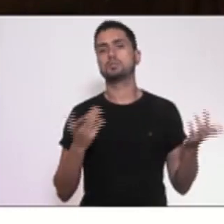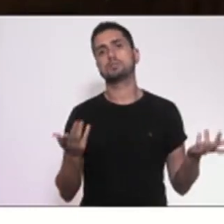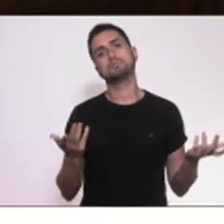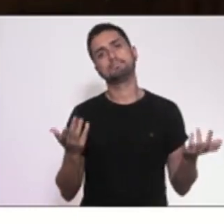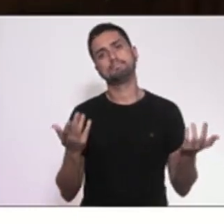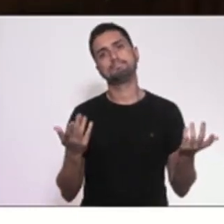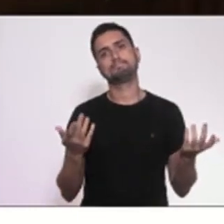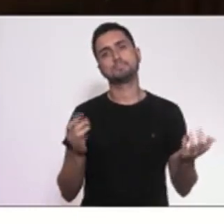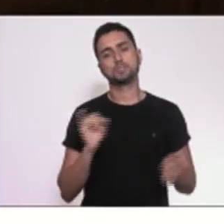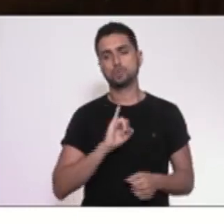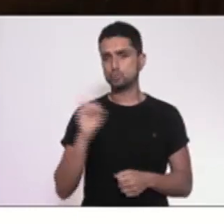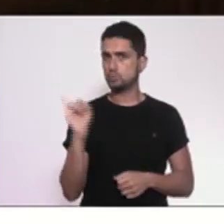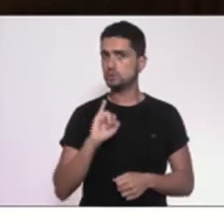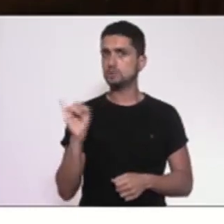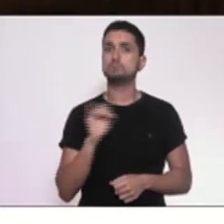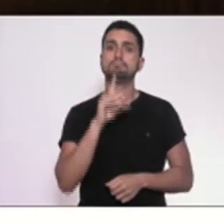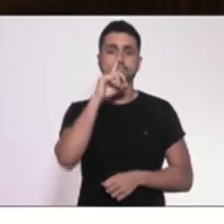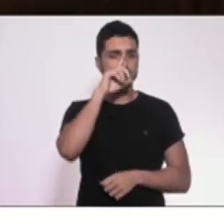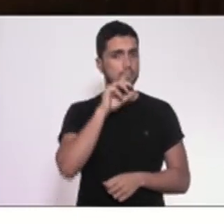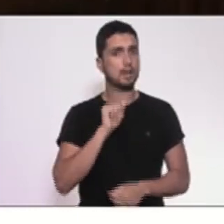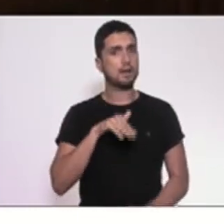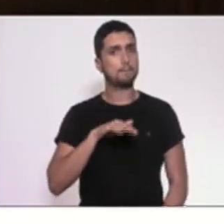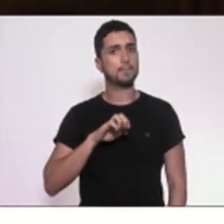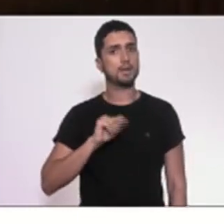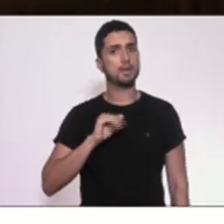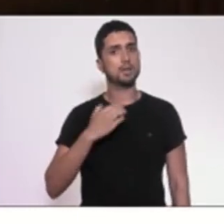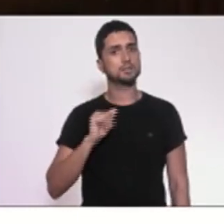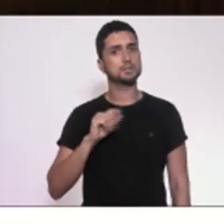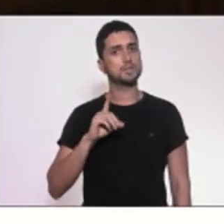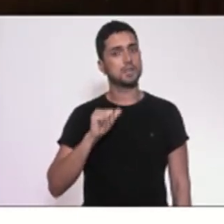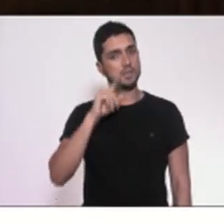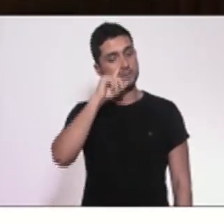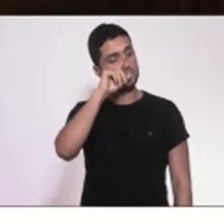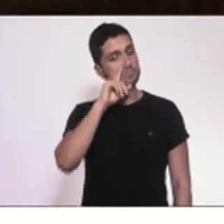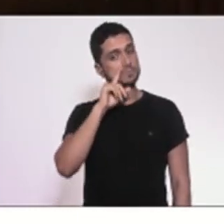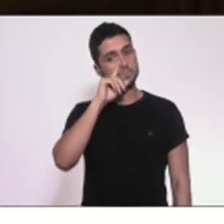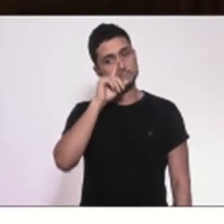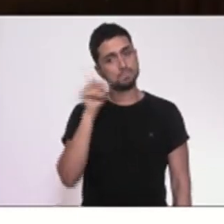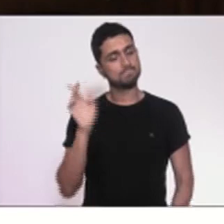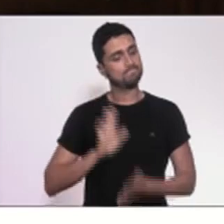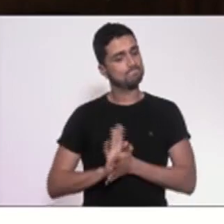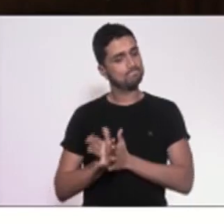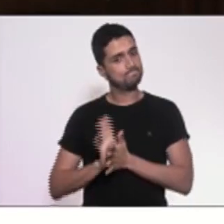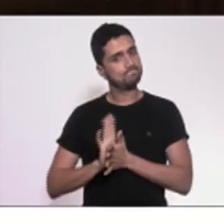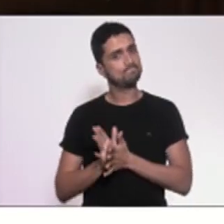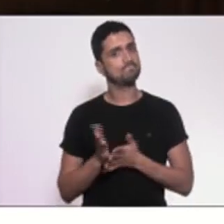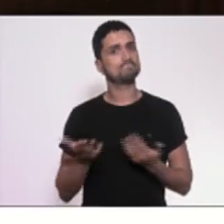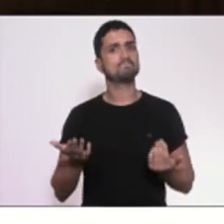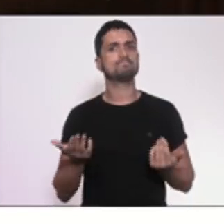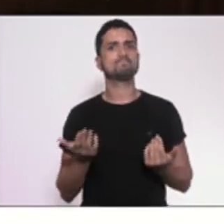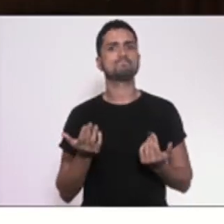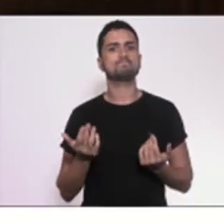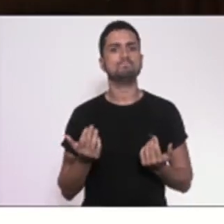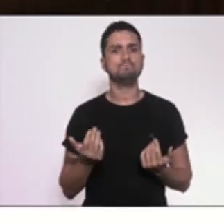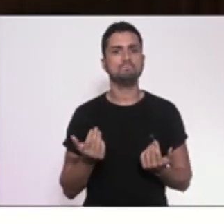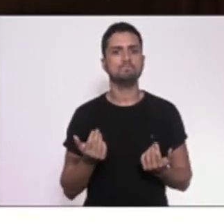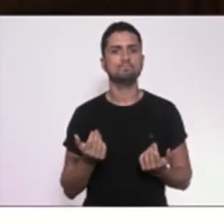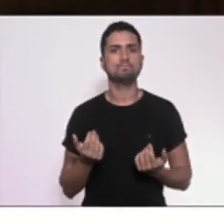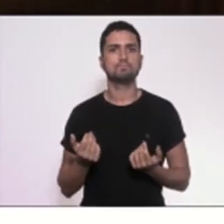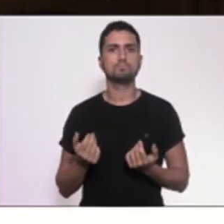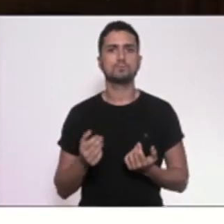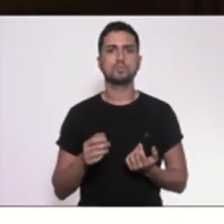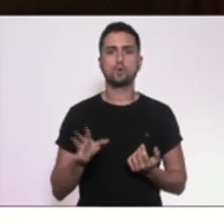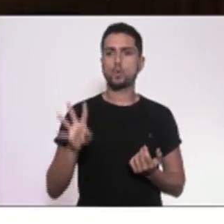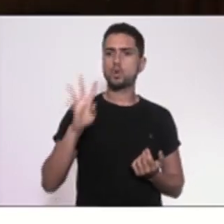conjunto das instituições brasileiras à vontade do governo. Fazem isso, por exemplo, atacando e sucateando toda a produção de